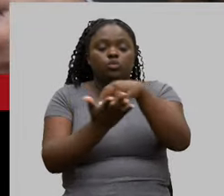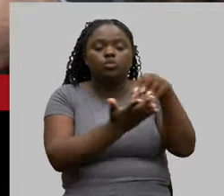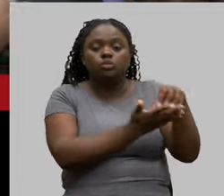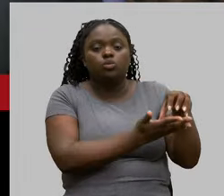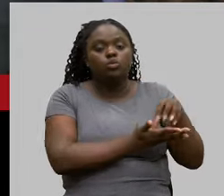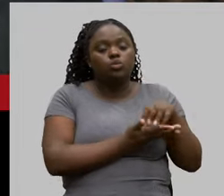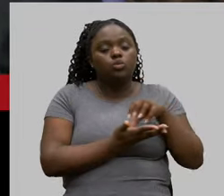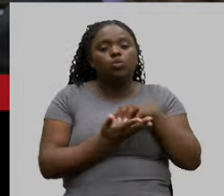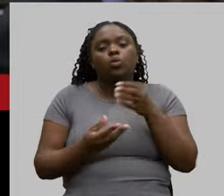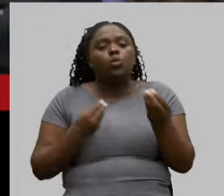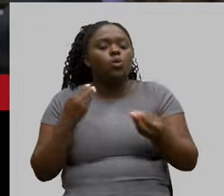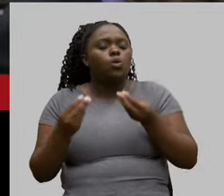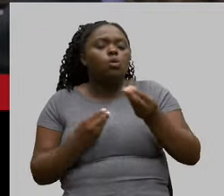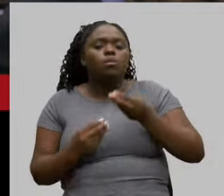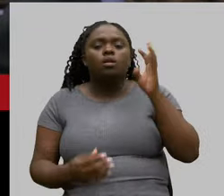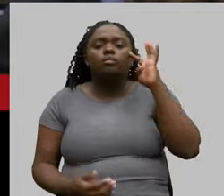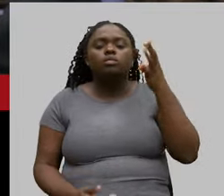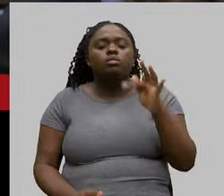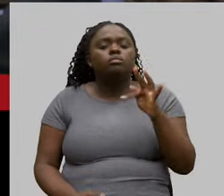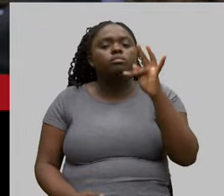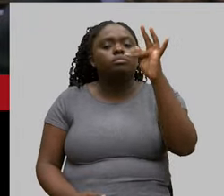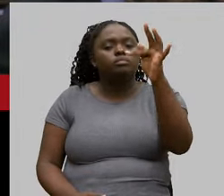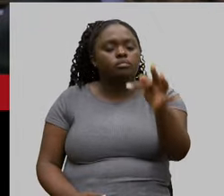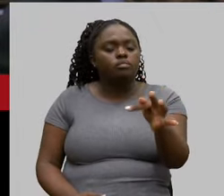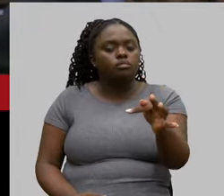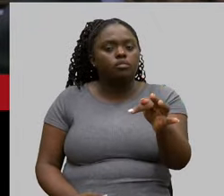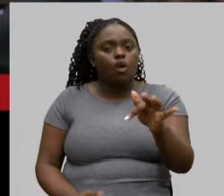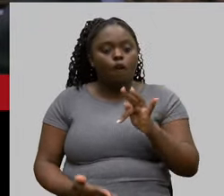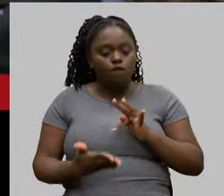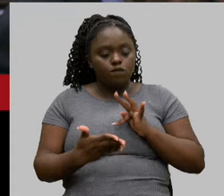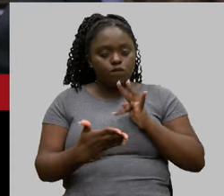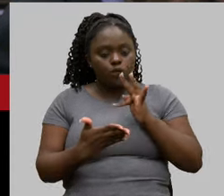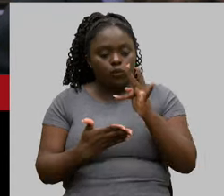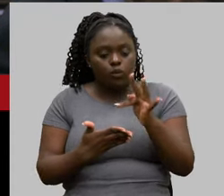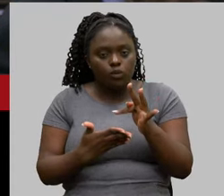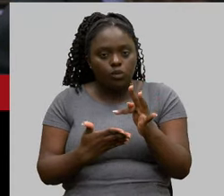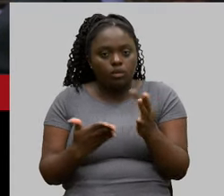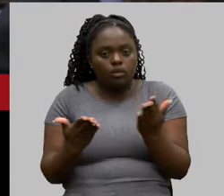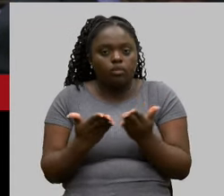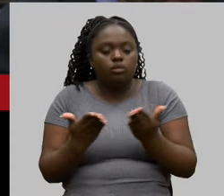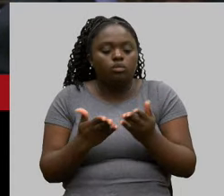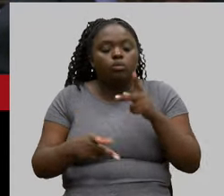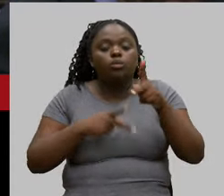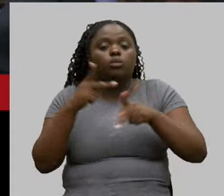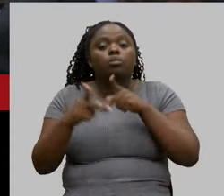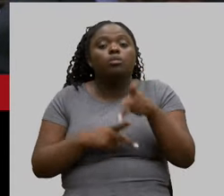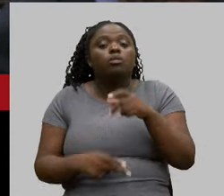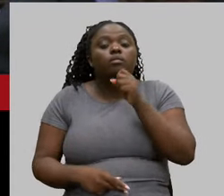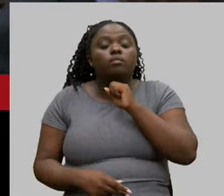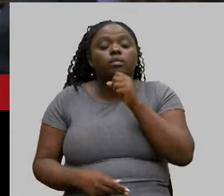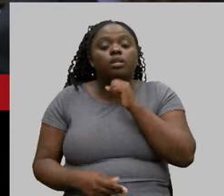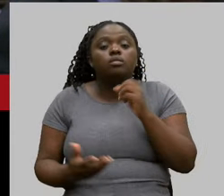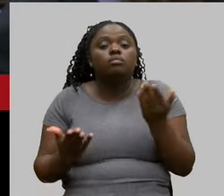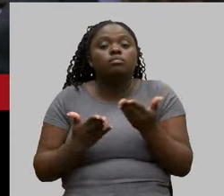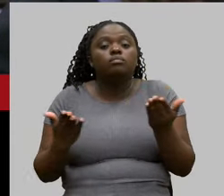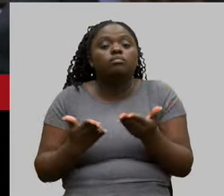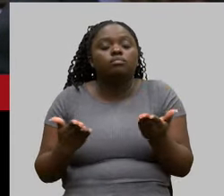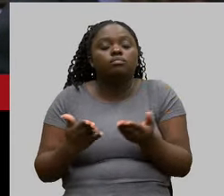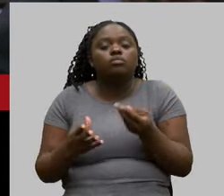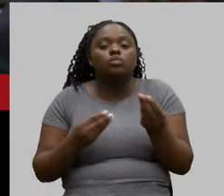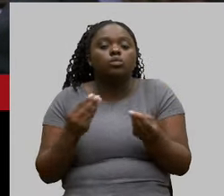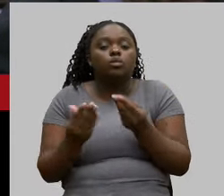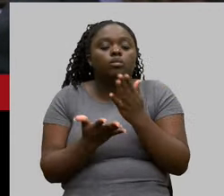como vai ser resolvido no futuro um futuro digo recente né a população envelhecendo como é que vai ficar o critério da repartição